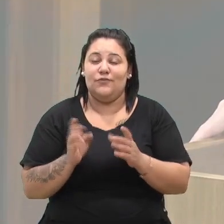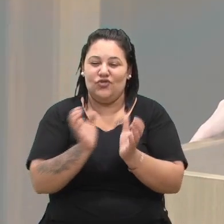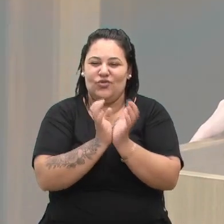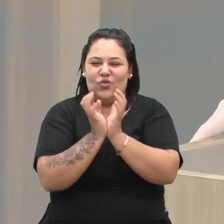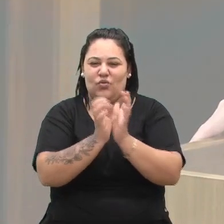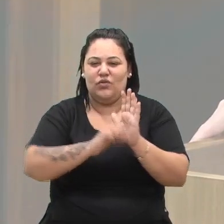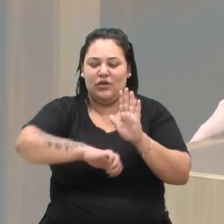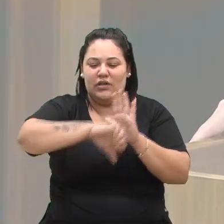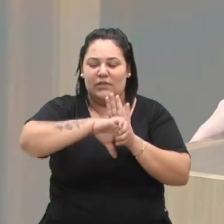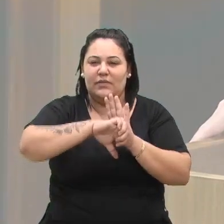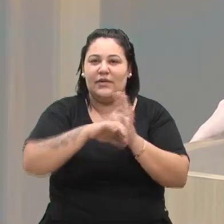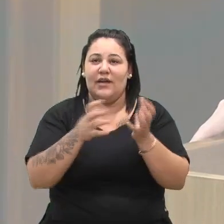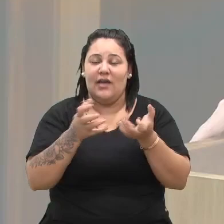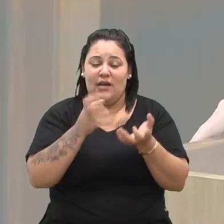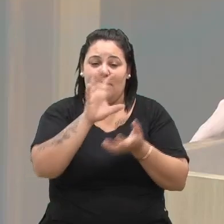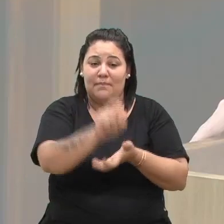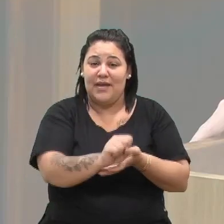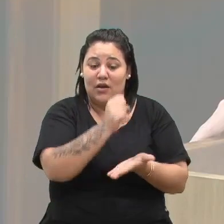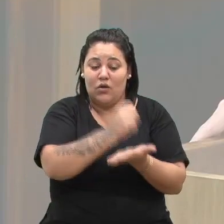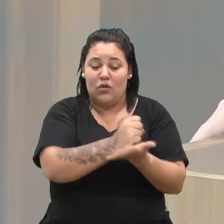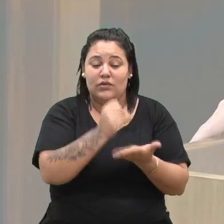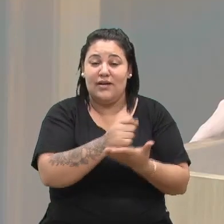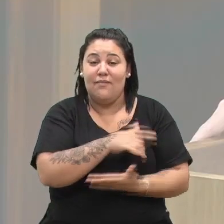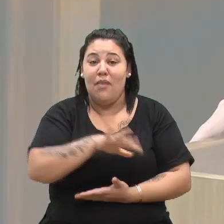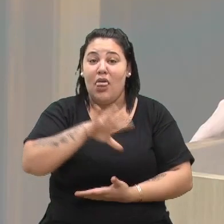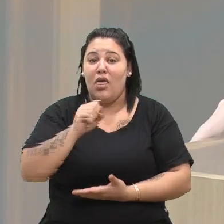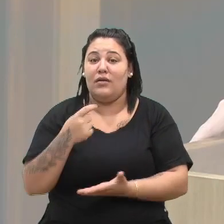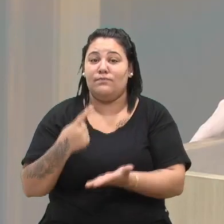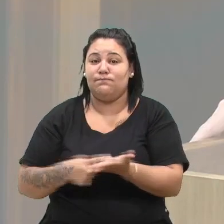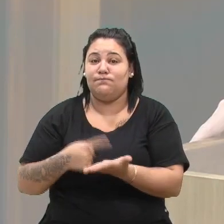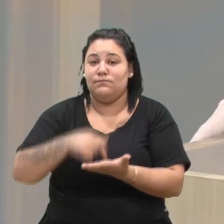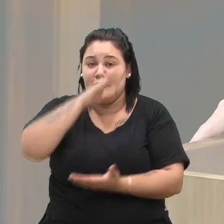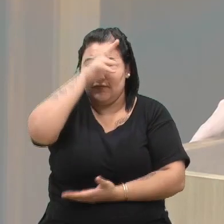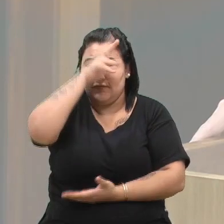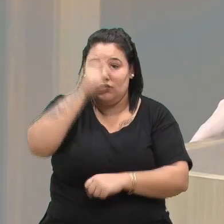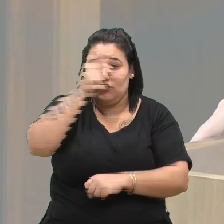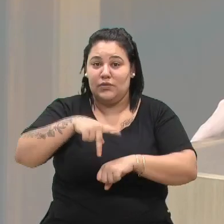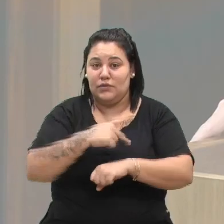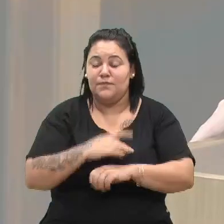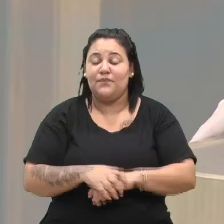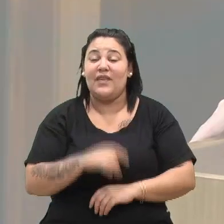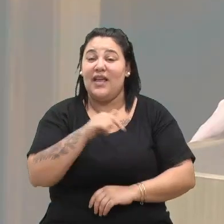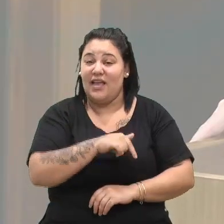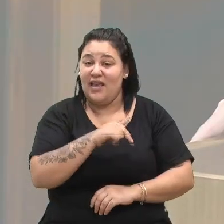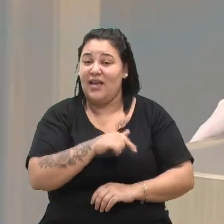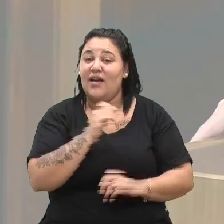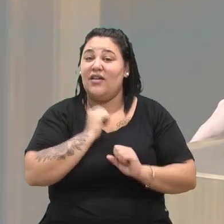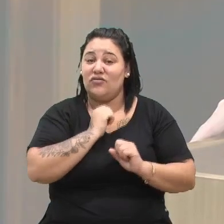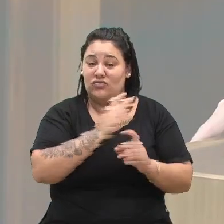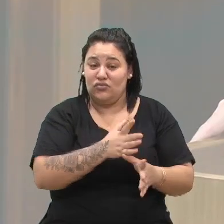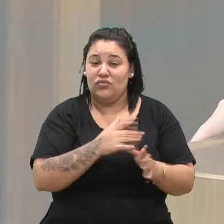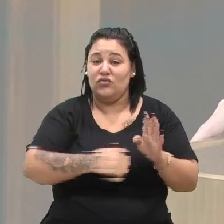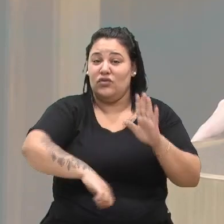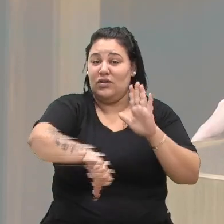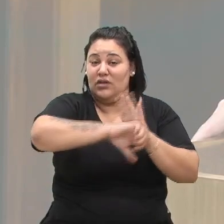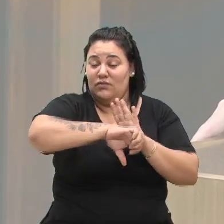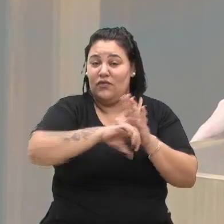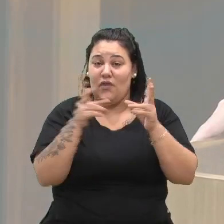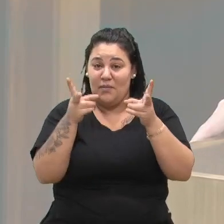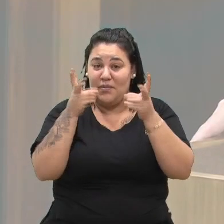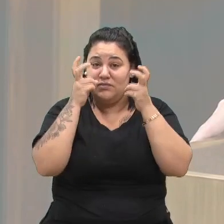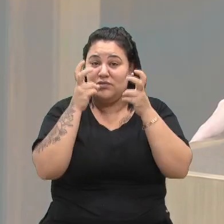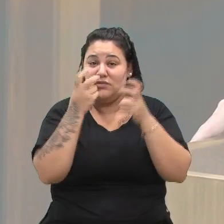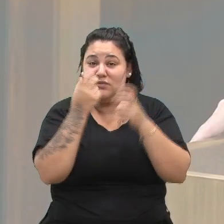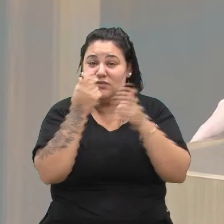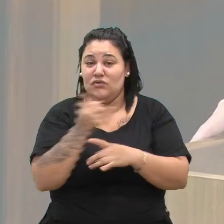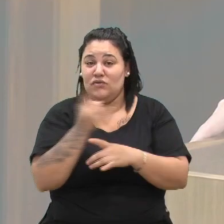contratos milionários com a prefeitura do país. A ação dos criminosos foi detectada nos últimos anos